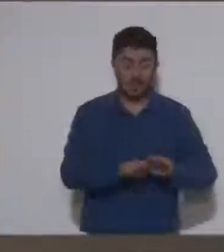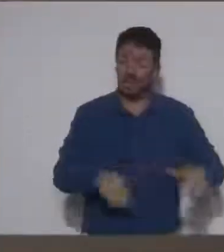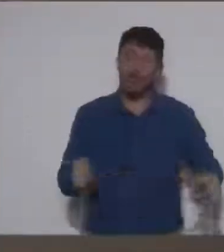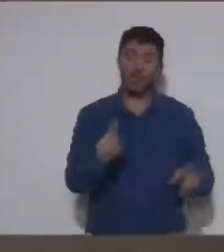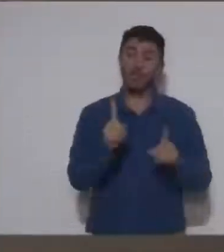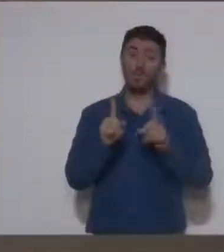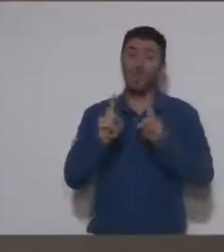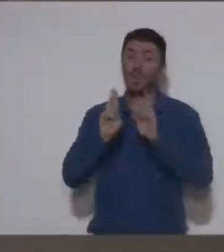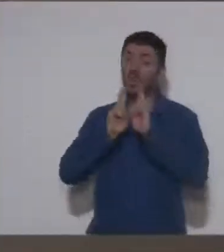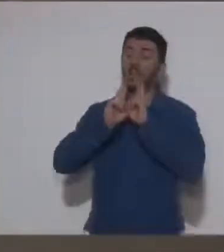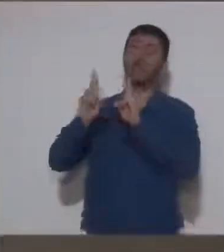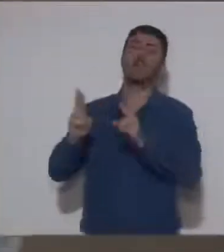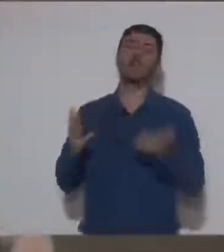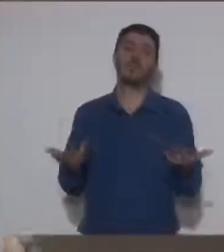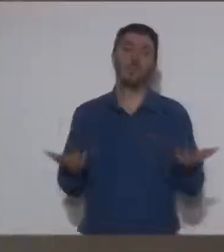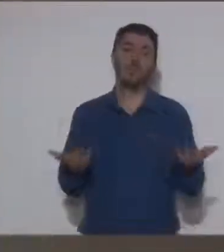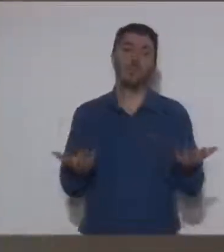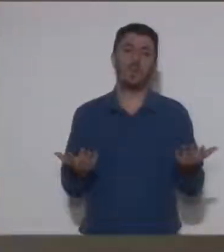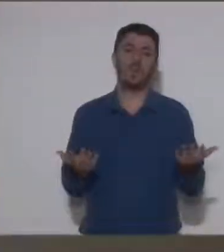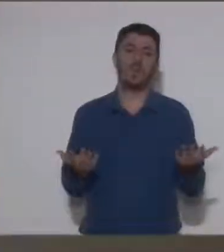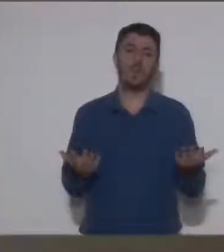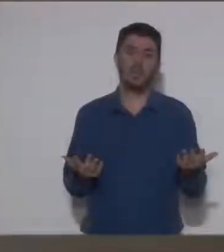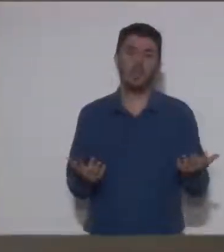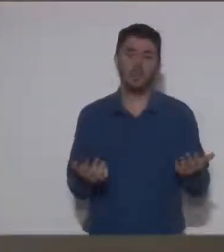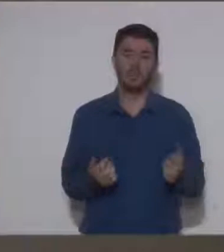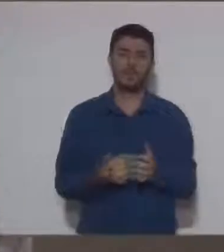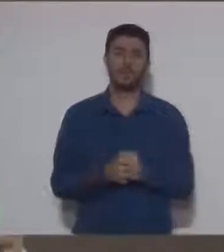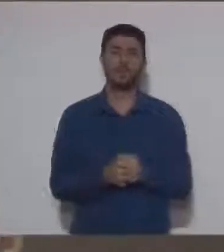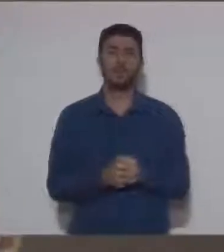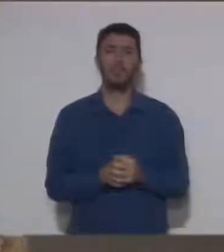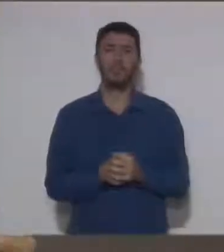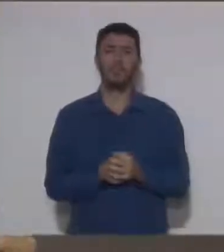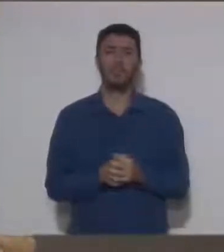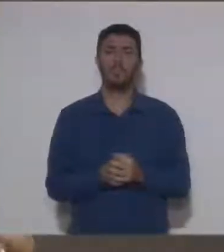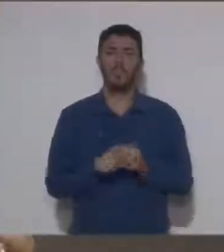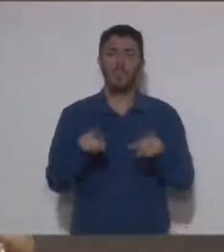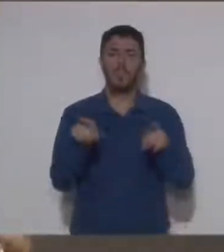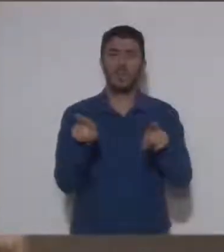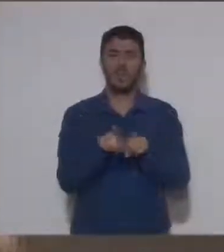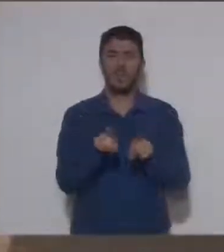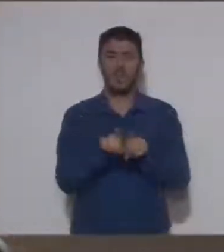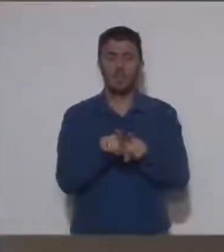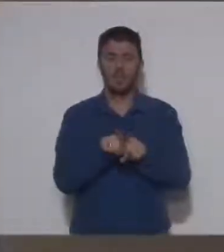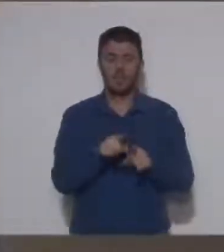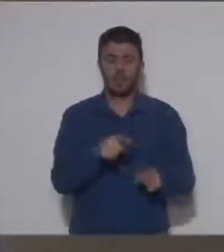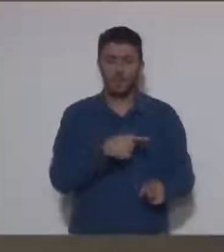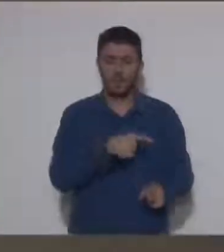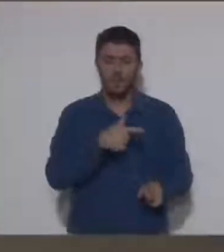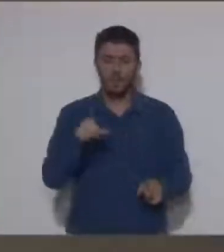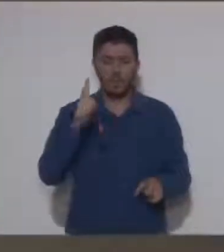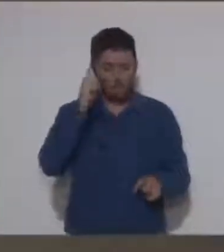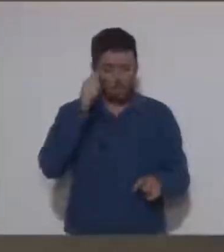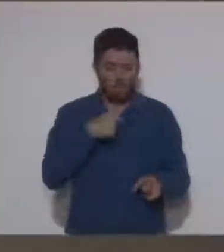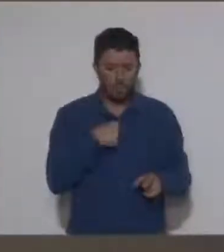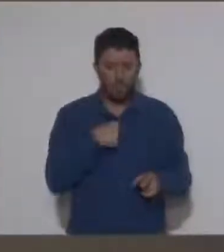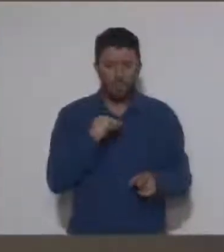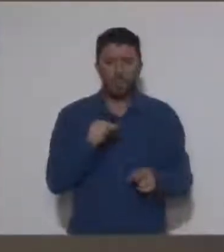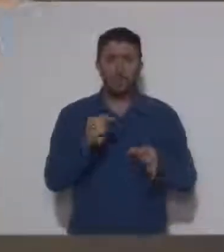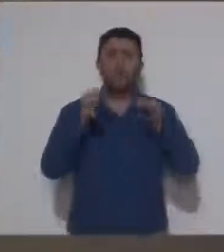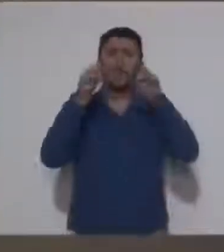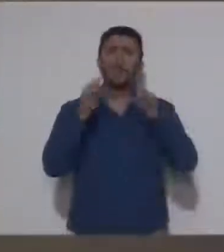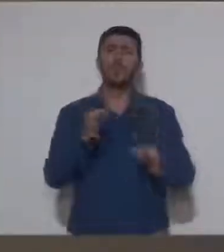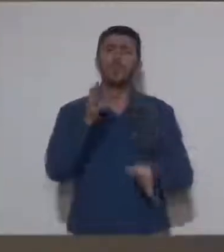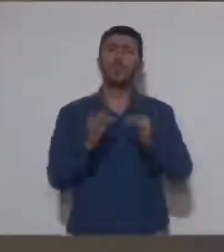durante a semana na internet, um outro ponto que esse estudo eles fazem, e que eu acho que é muito justo, para a gente ficar atento naquelas